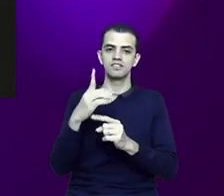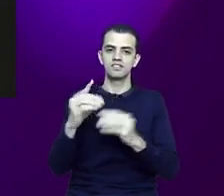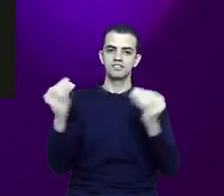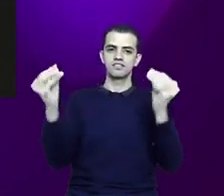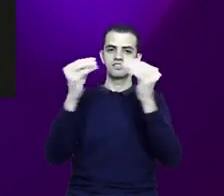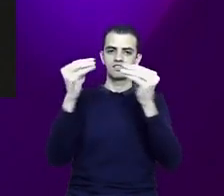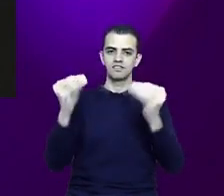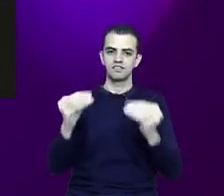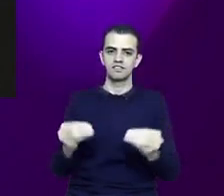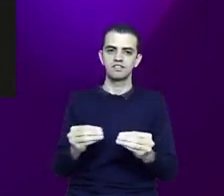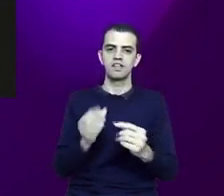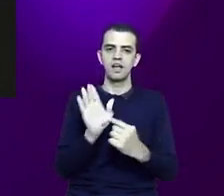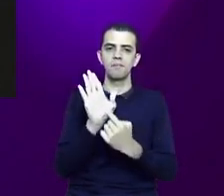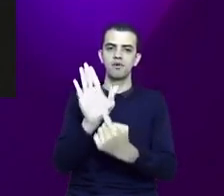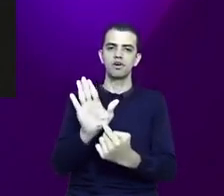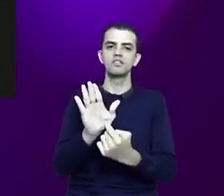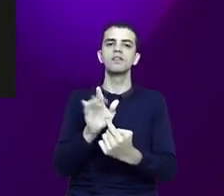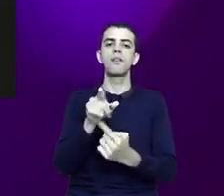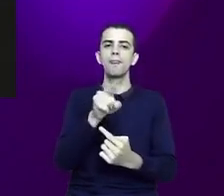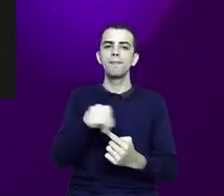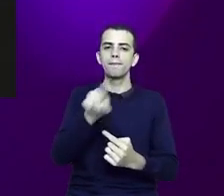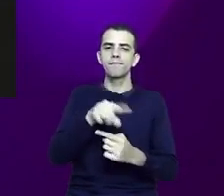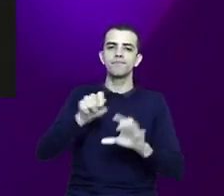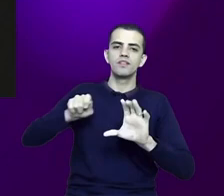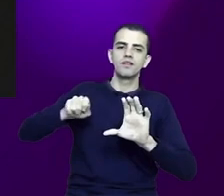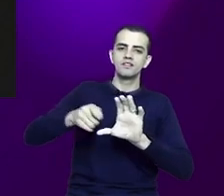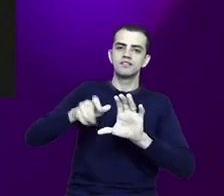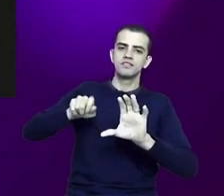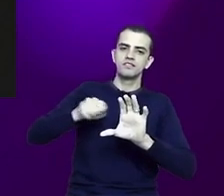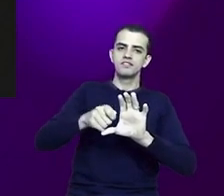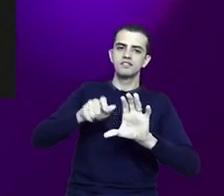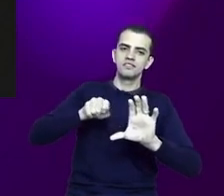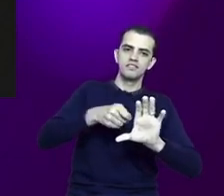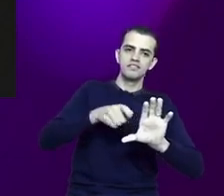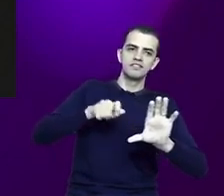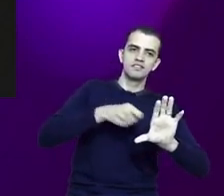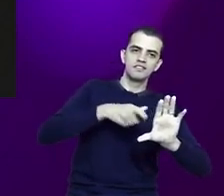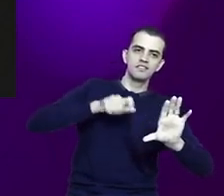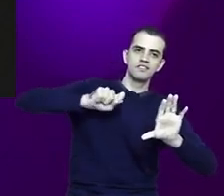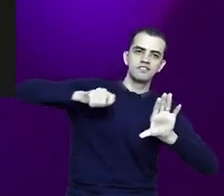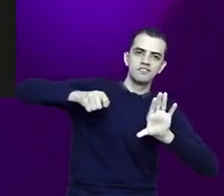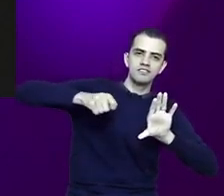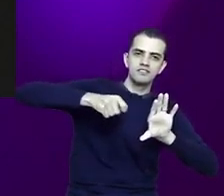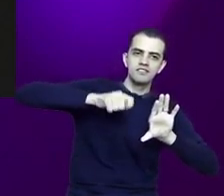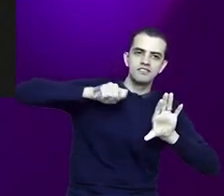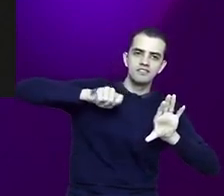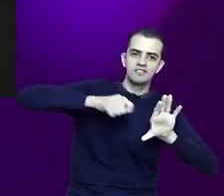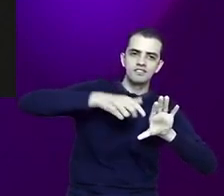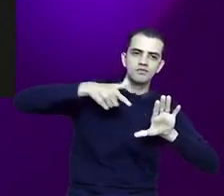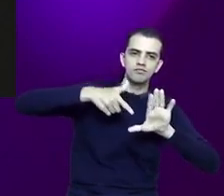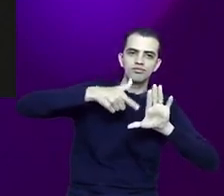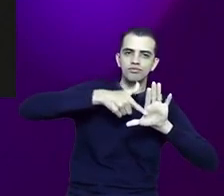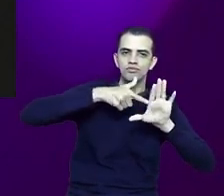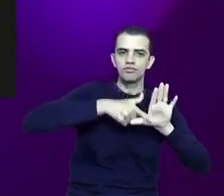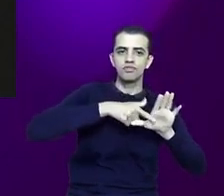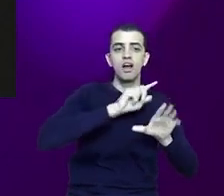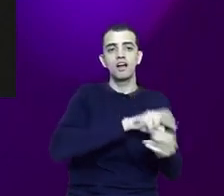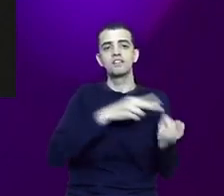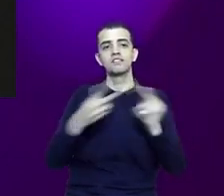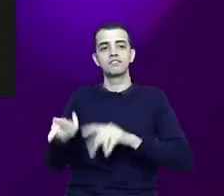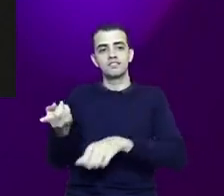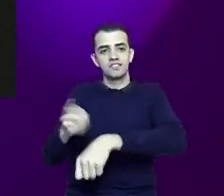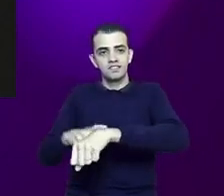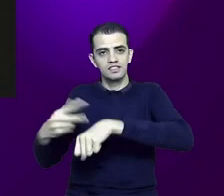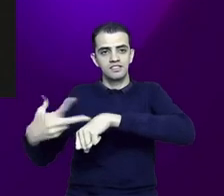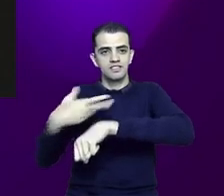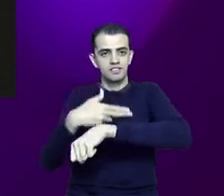demonstração de tudo. E aqui é o local dos parafusos da parte medial e da parte lateral. E é isso que a gente vai replicar durante a